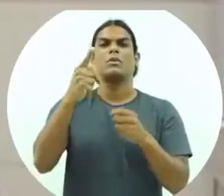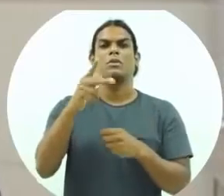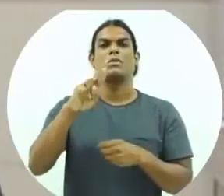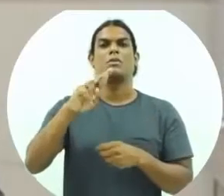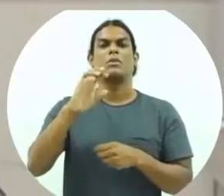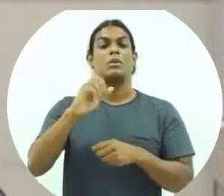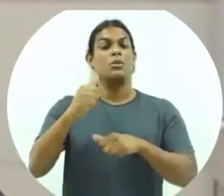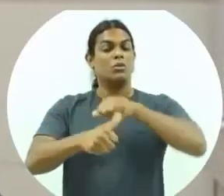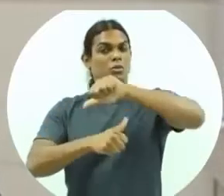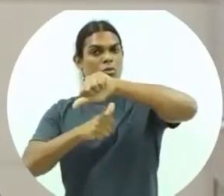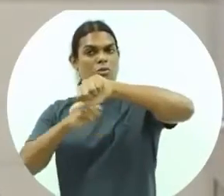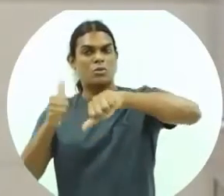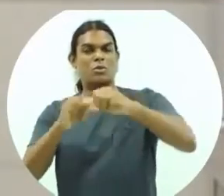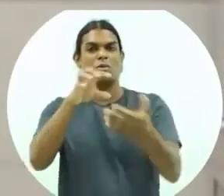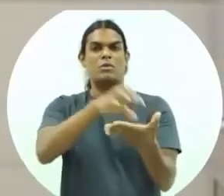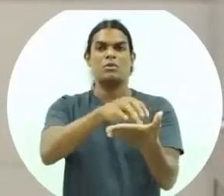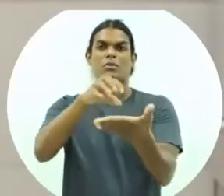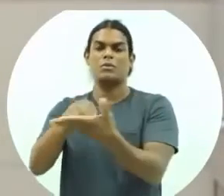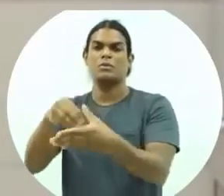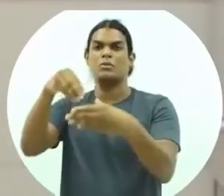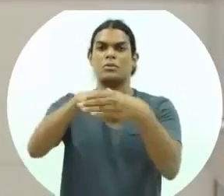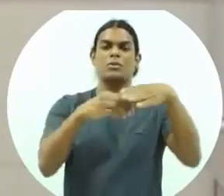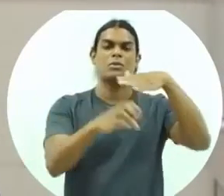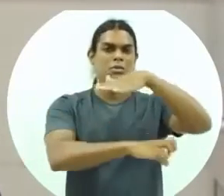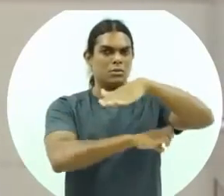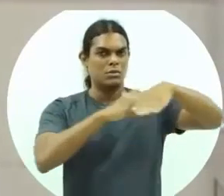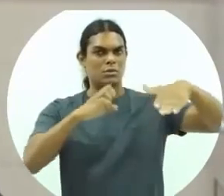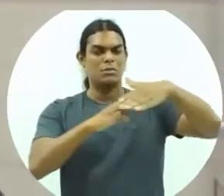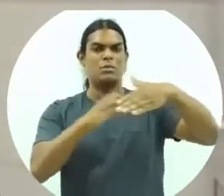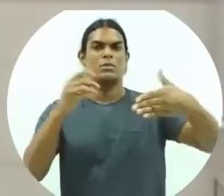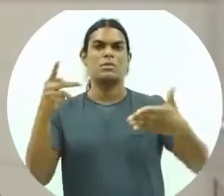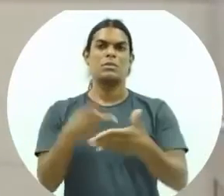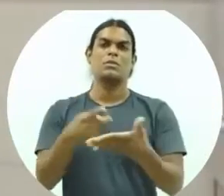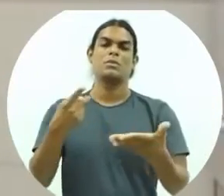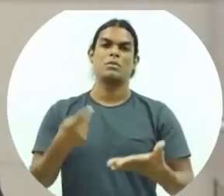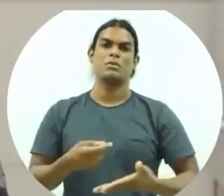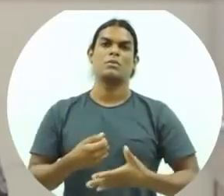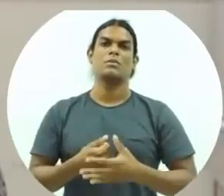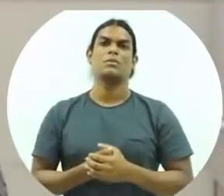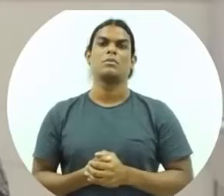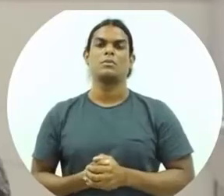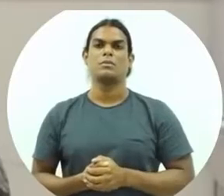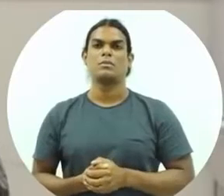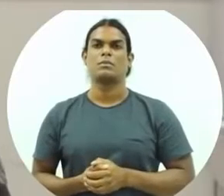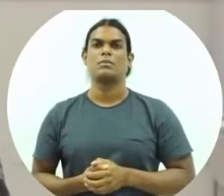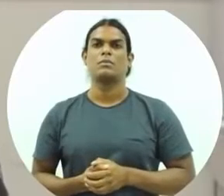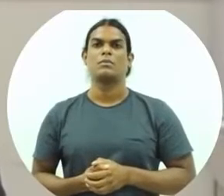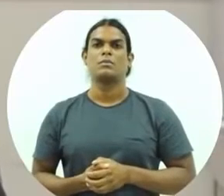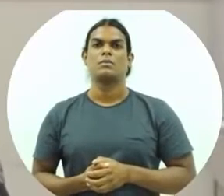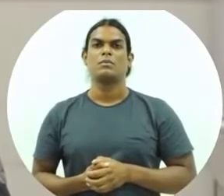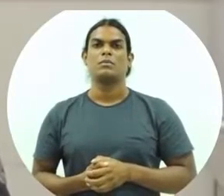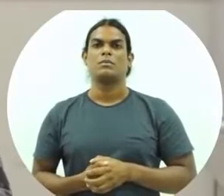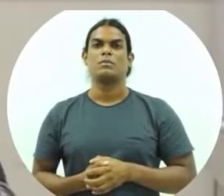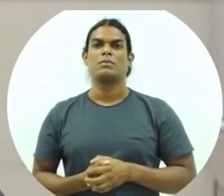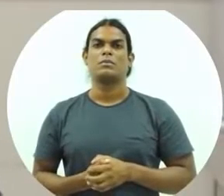promoções aconteçam, com que transferências aconteçam dentro da organização, objetivando uma melhor qualidade